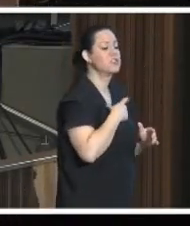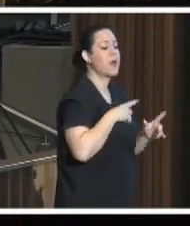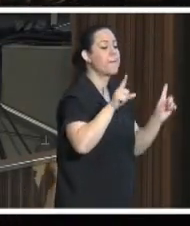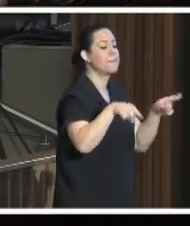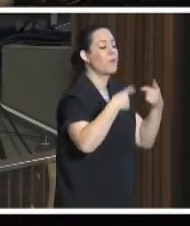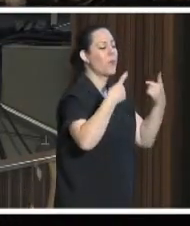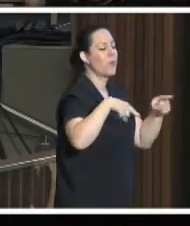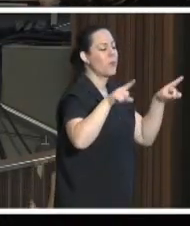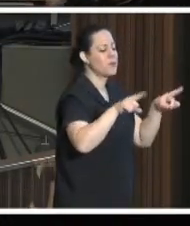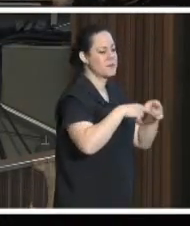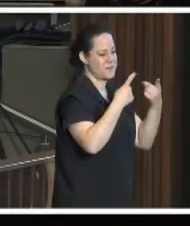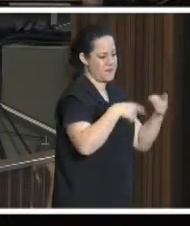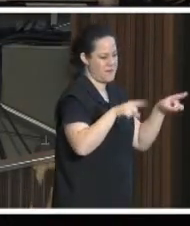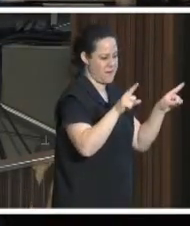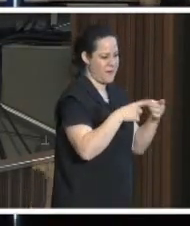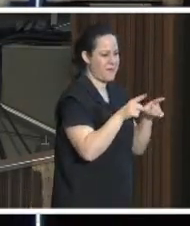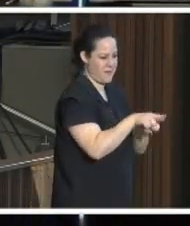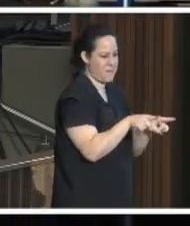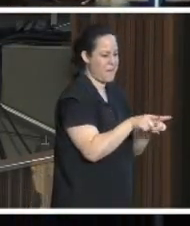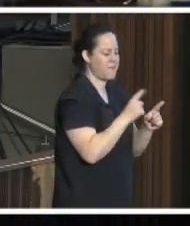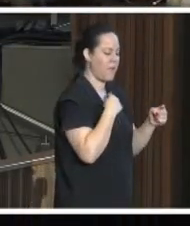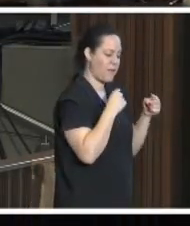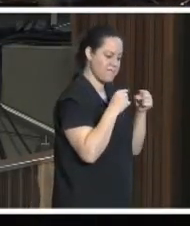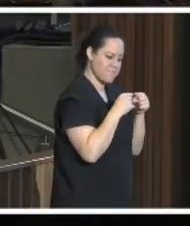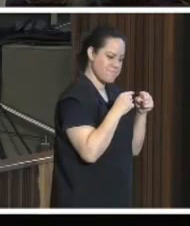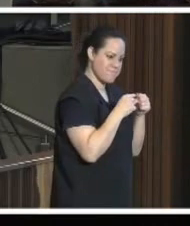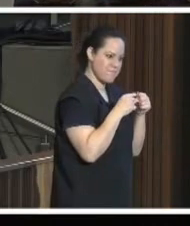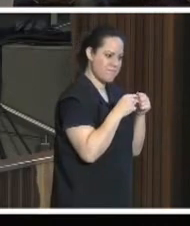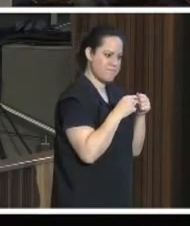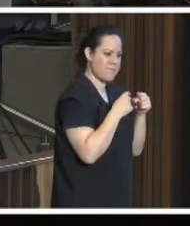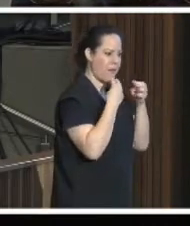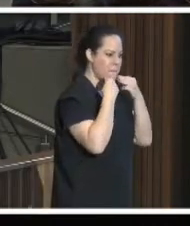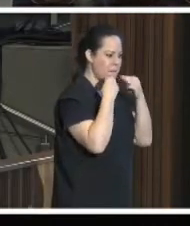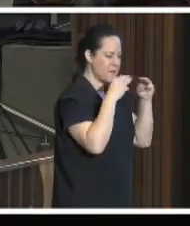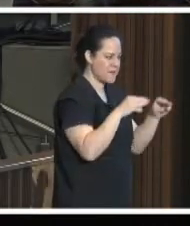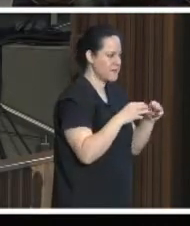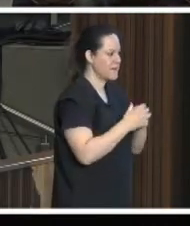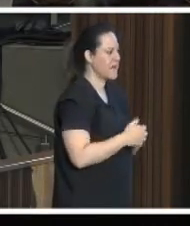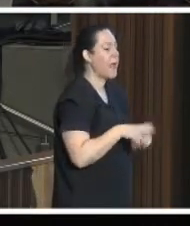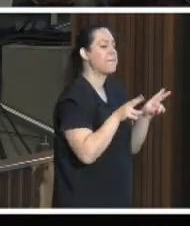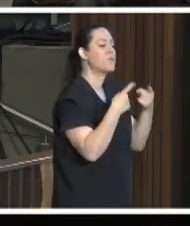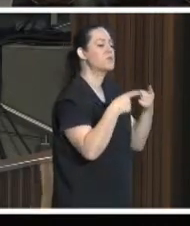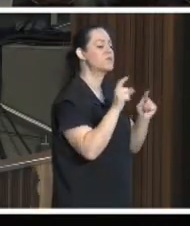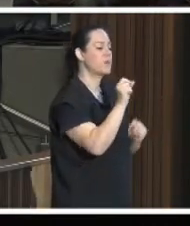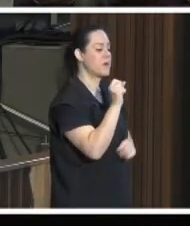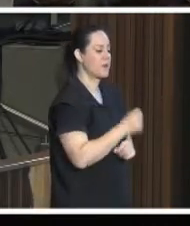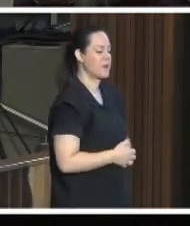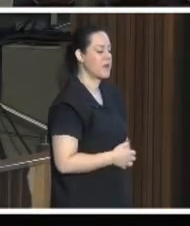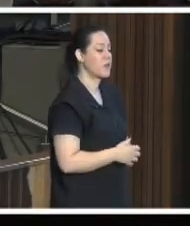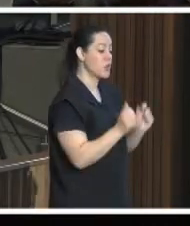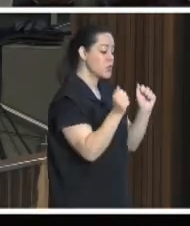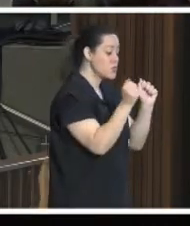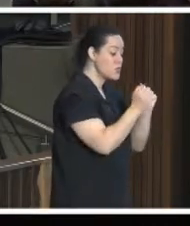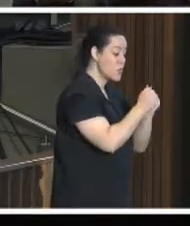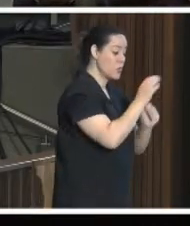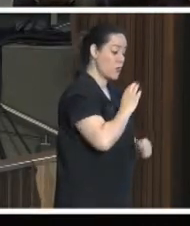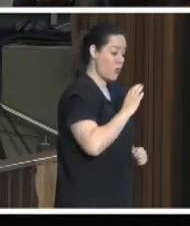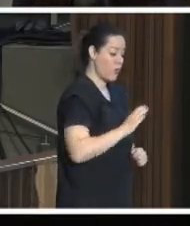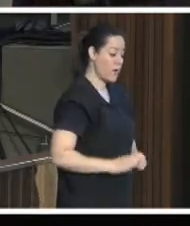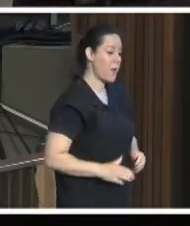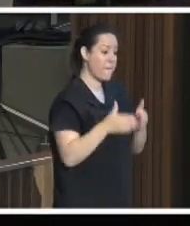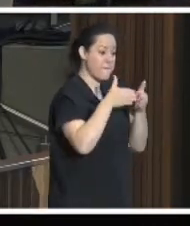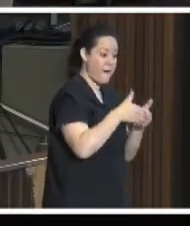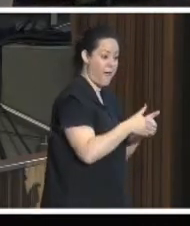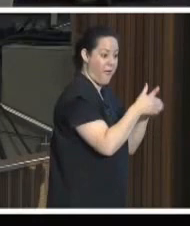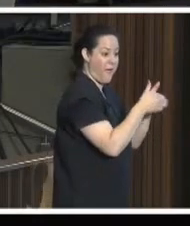naquele tempo que tem a ver com essa mensagem aqui. E a canção era essa: com Cristo no barco,